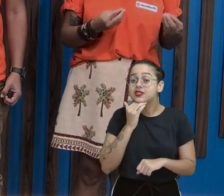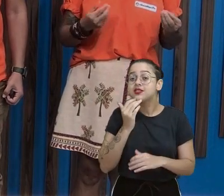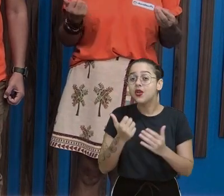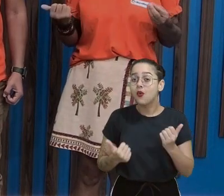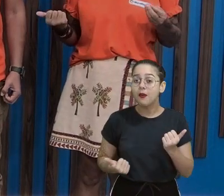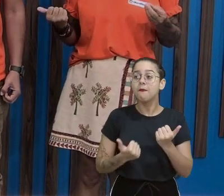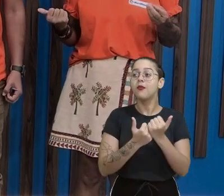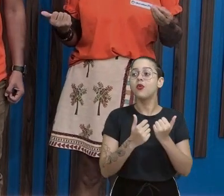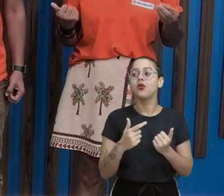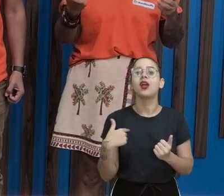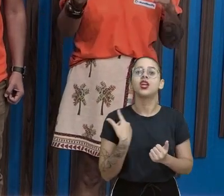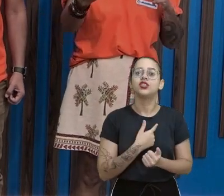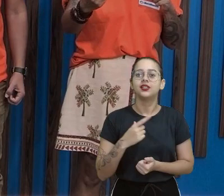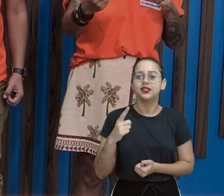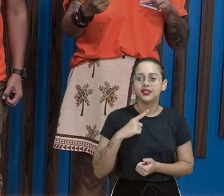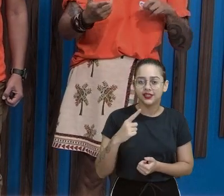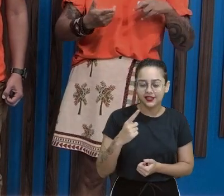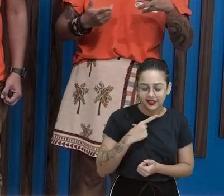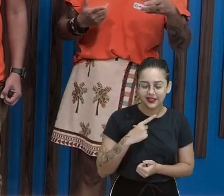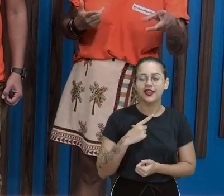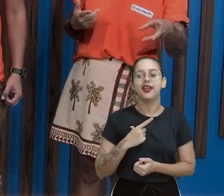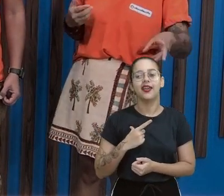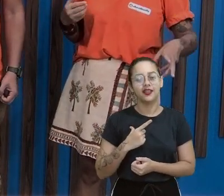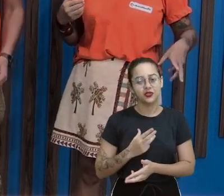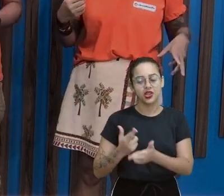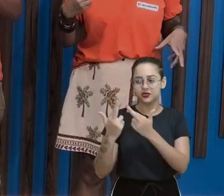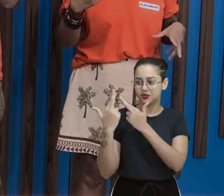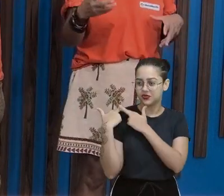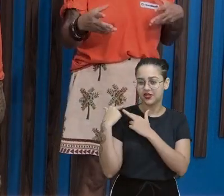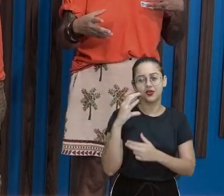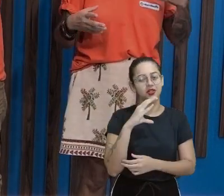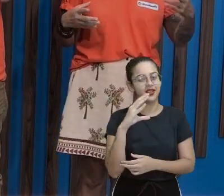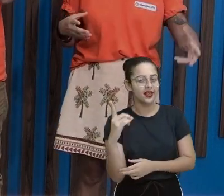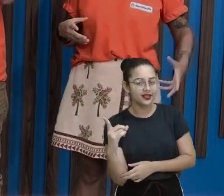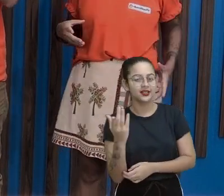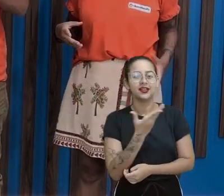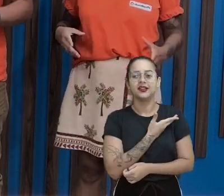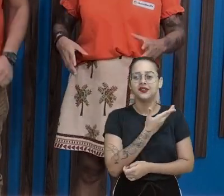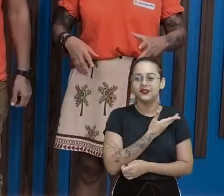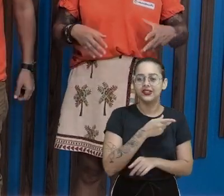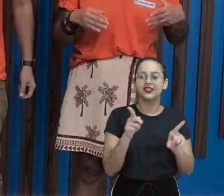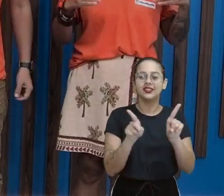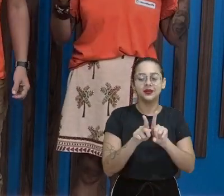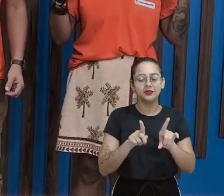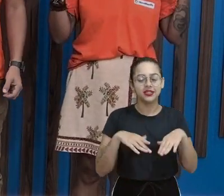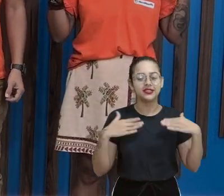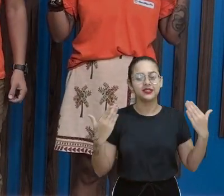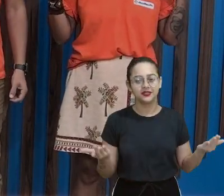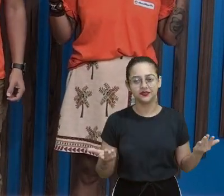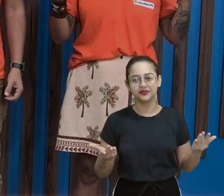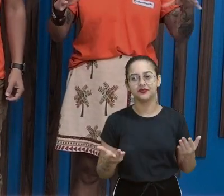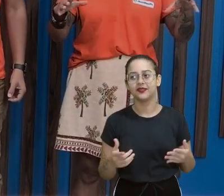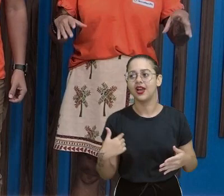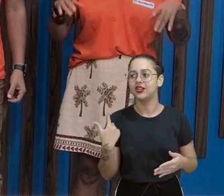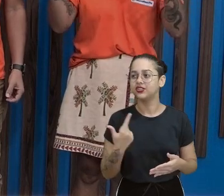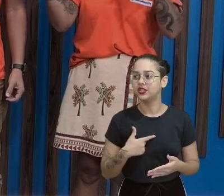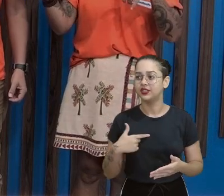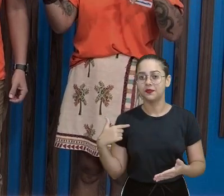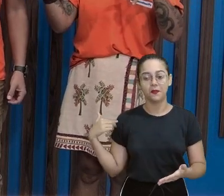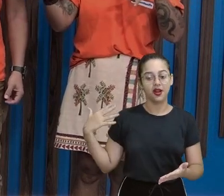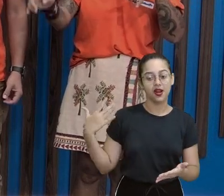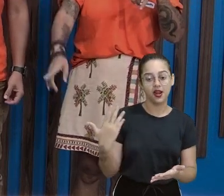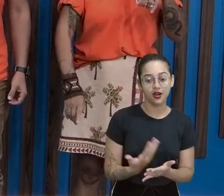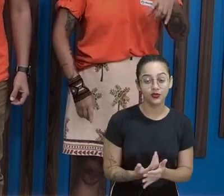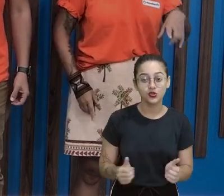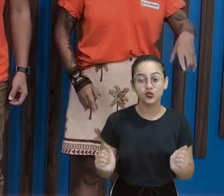gente teve e tem dos tutores, das Perfeito. tutoras, nossa coordenação, dos colegas. E aí a gente voou e estamos